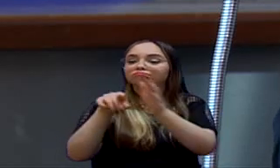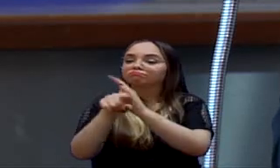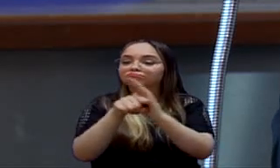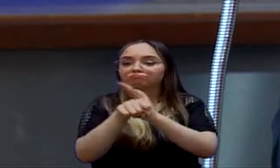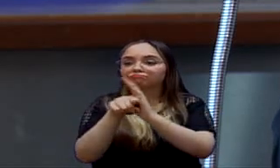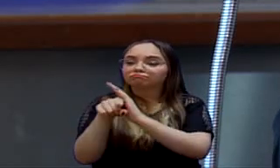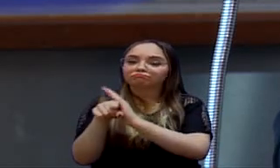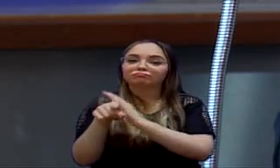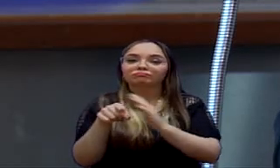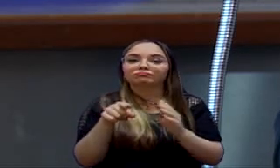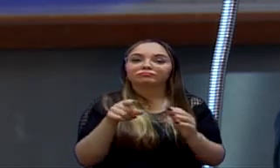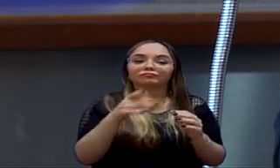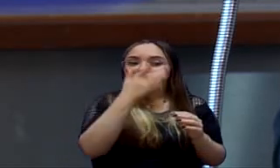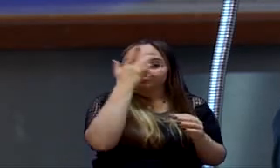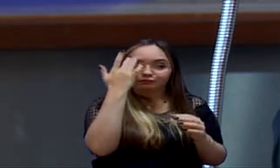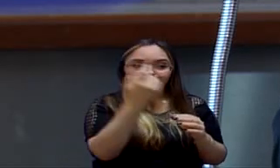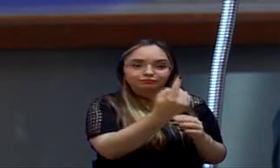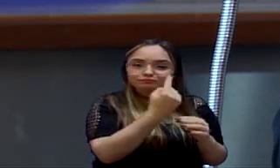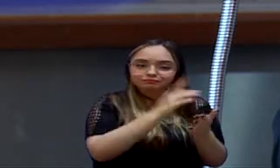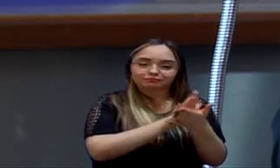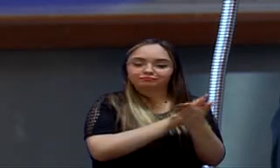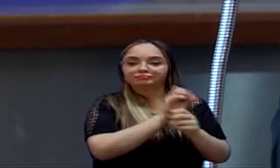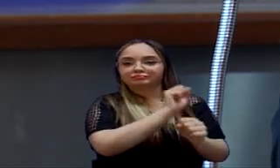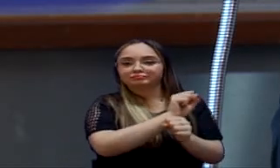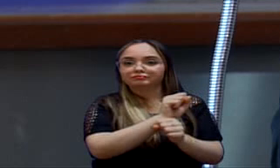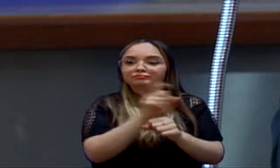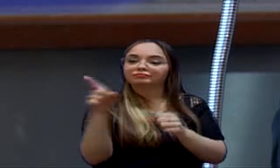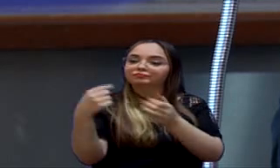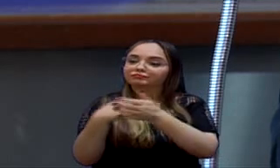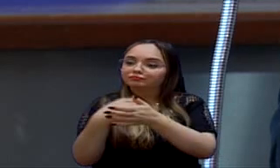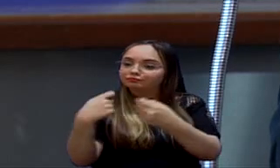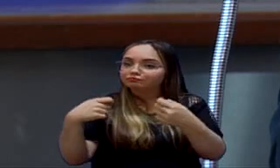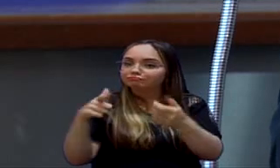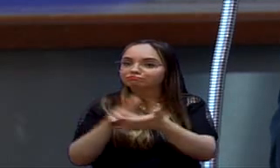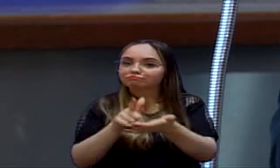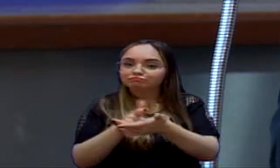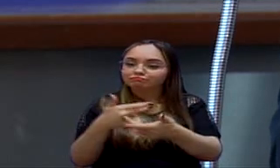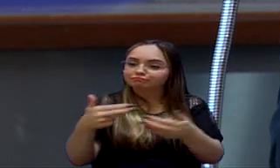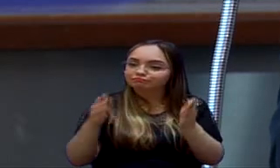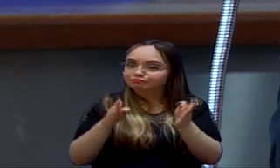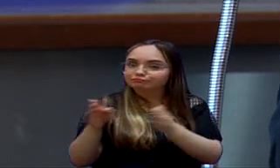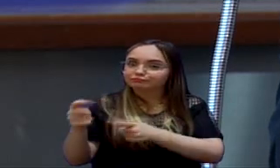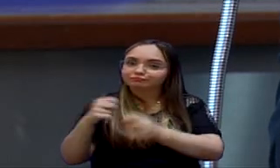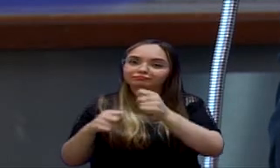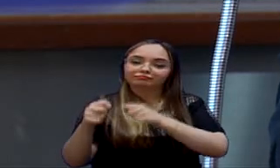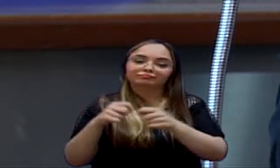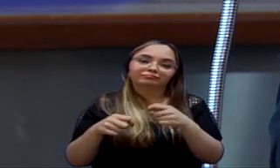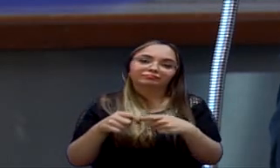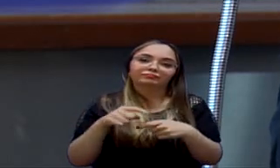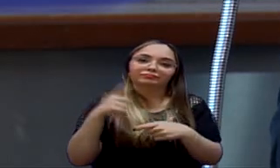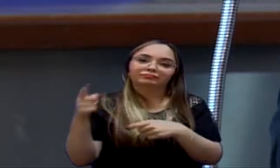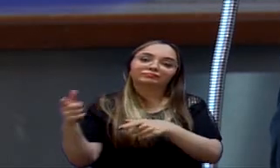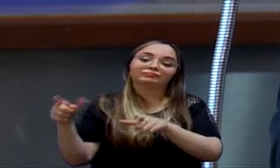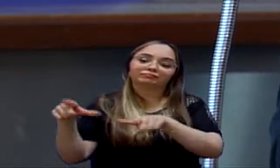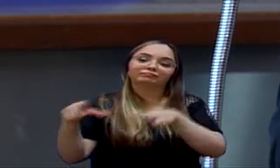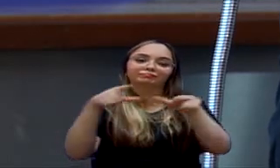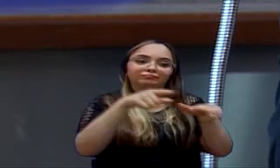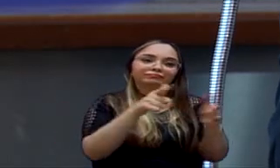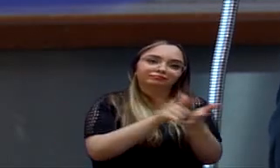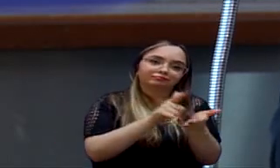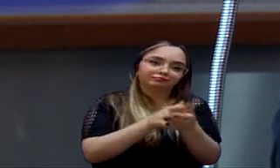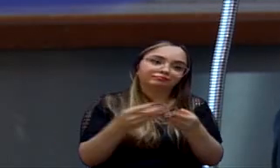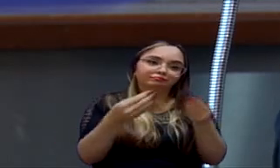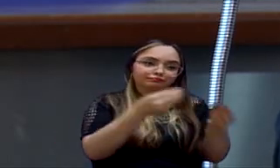quando o médico Analisa ele libera e ele codifica o procedimento é que vai para a equipe administrativa gerar a guia por beneficiário podendo